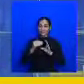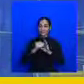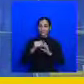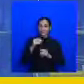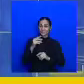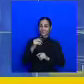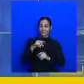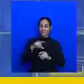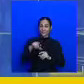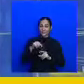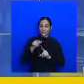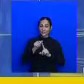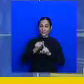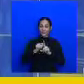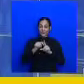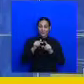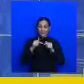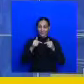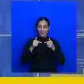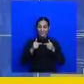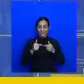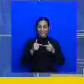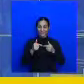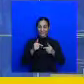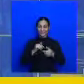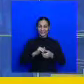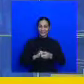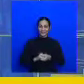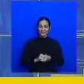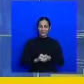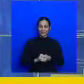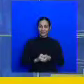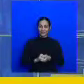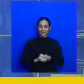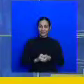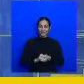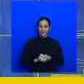0 a 12, sorteio do mês da sorte.